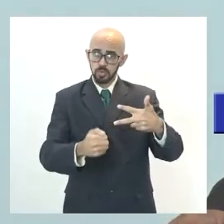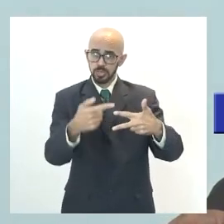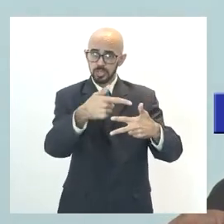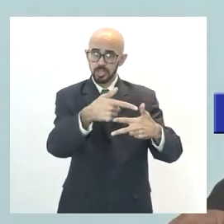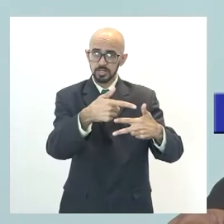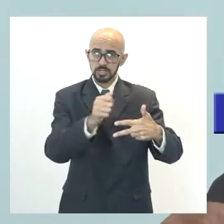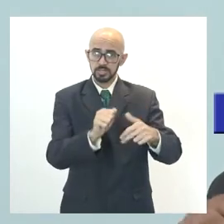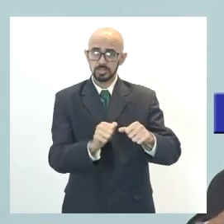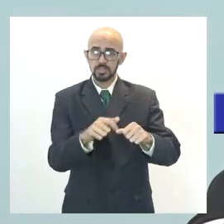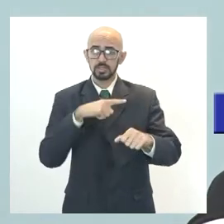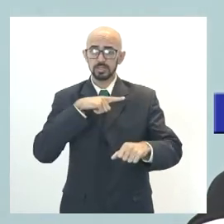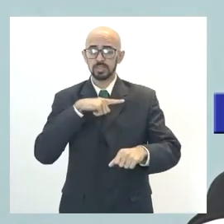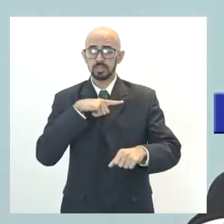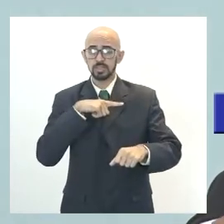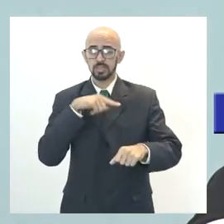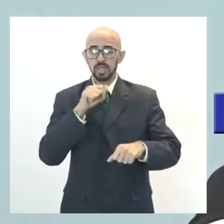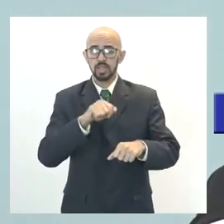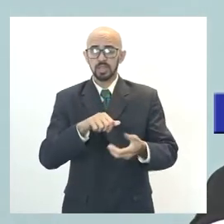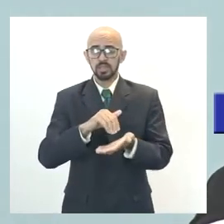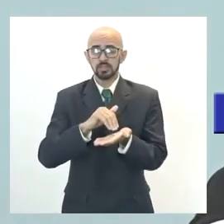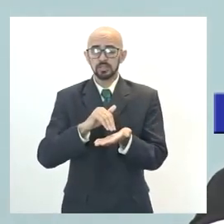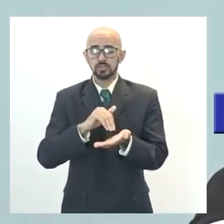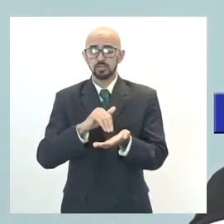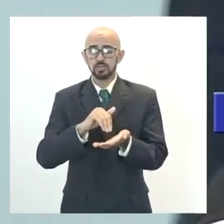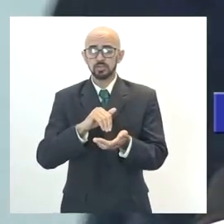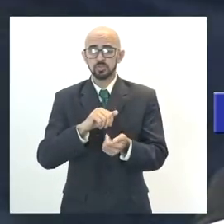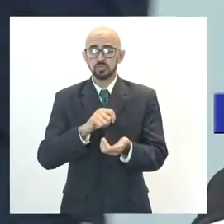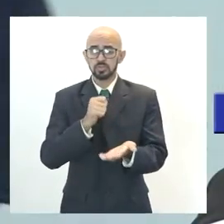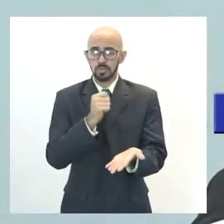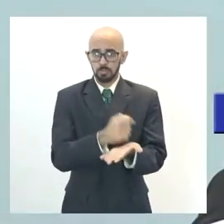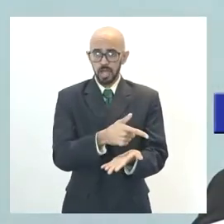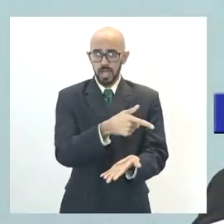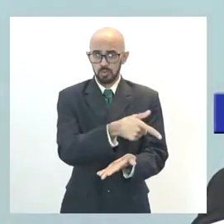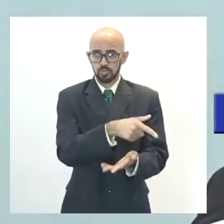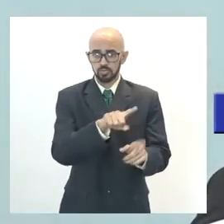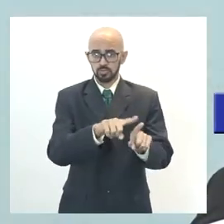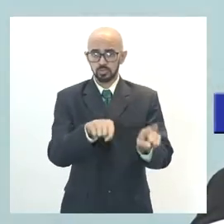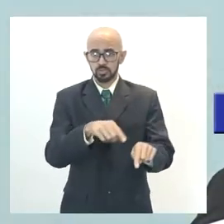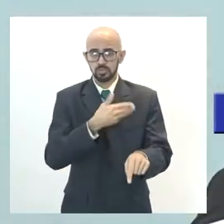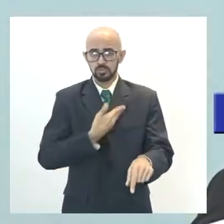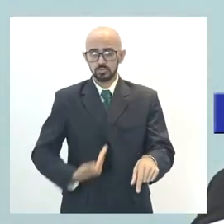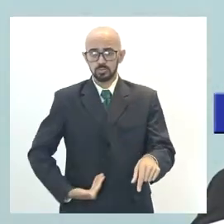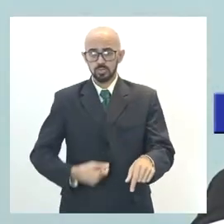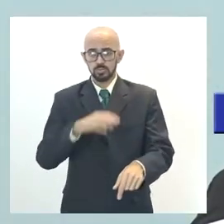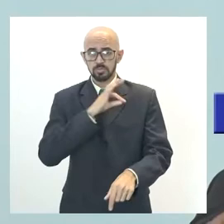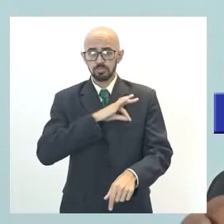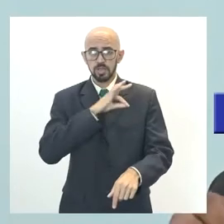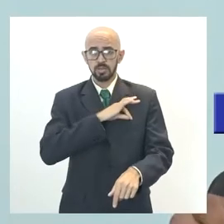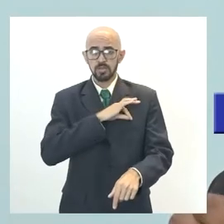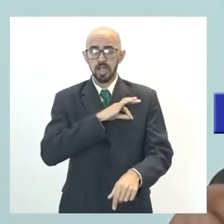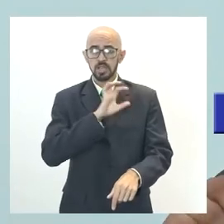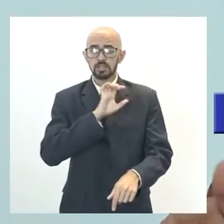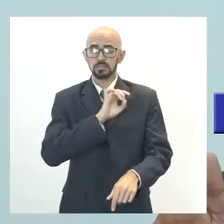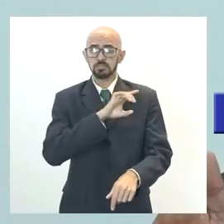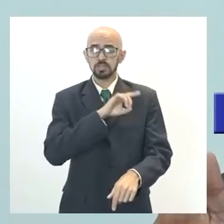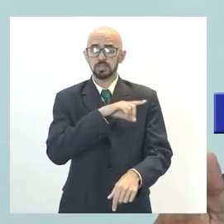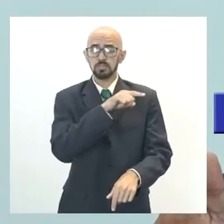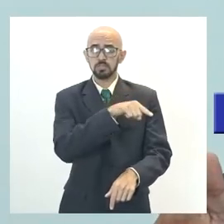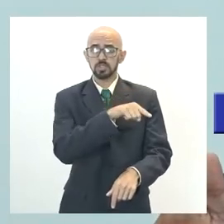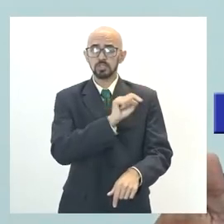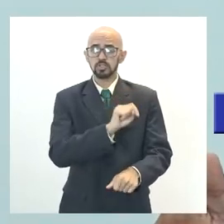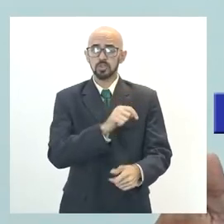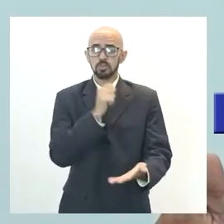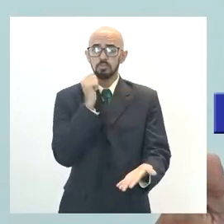ministros de estado e os secretários estaduais e municipais serão remunerados exclusivamente por subsídio fixado em parcela